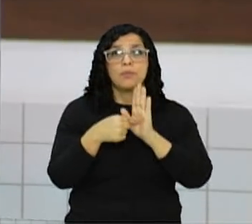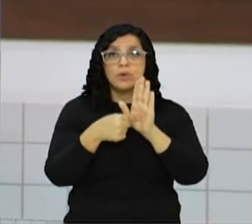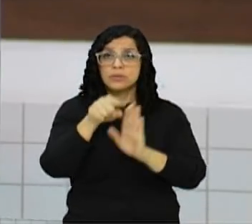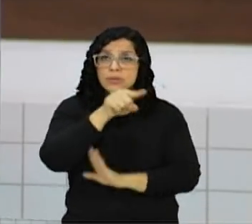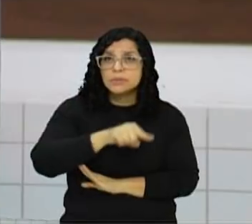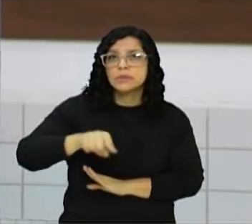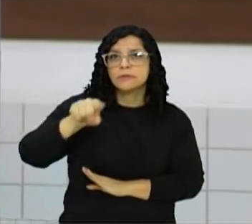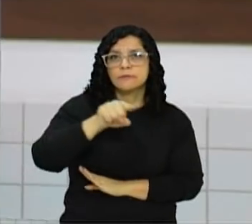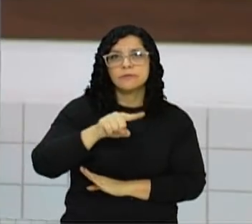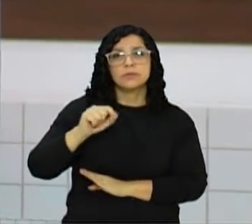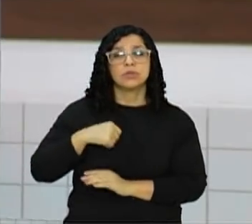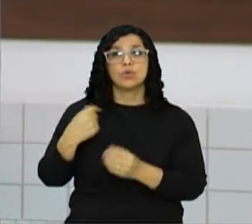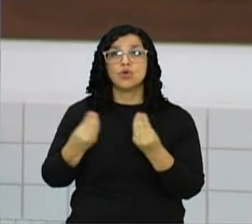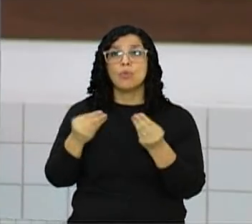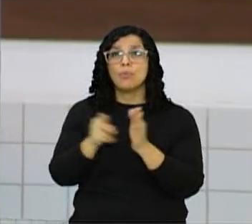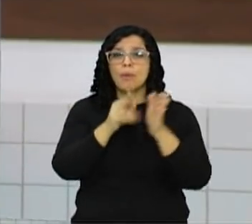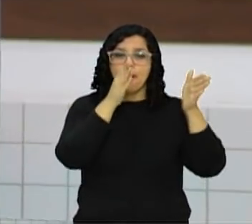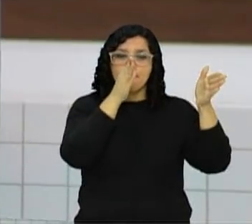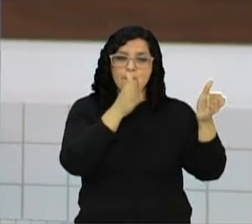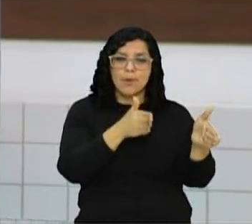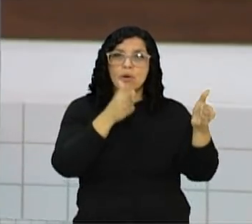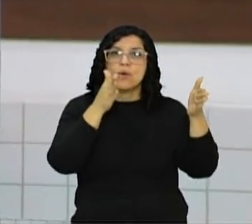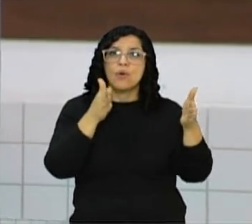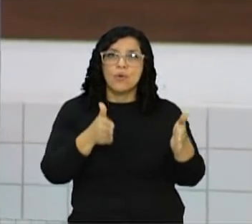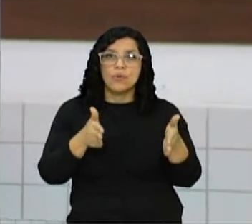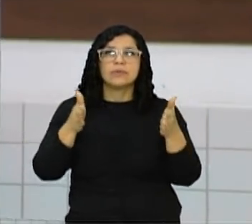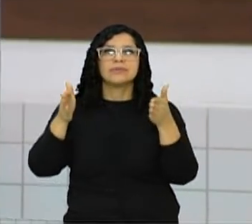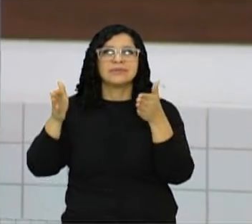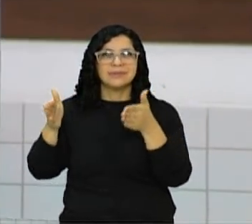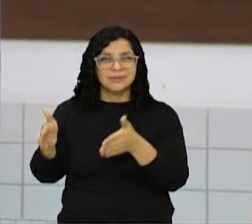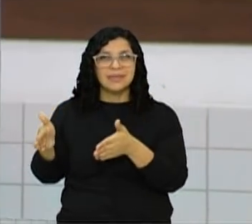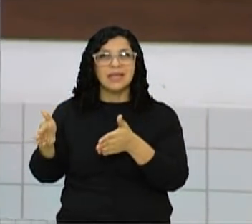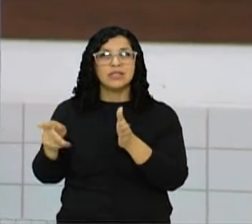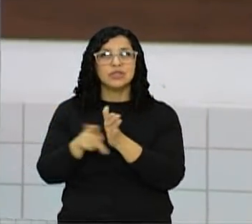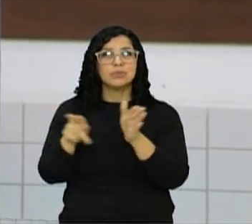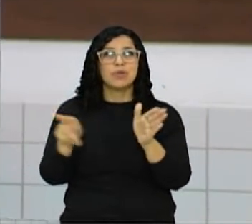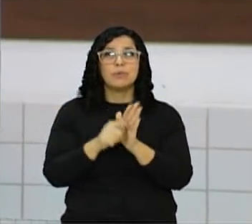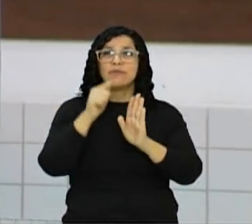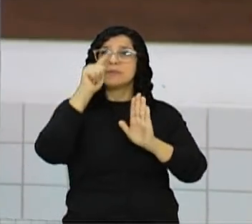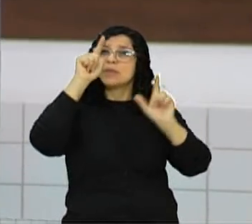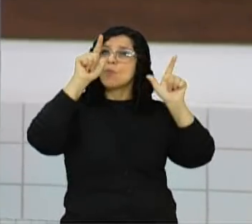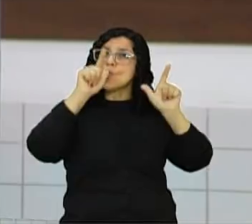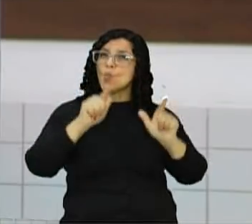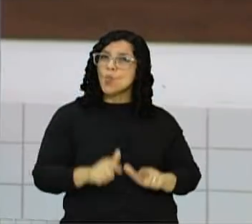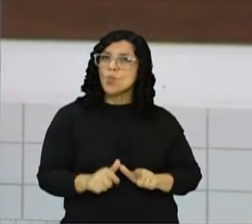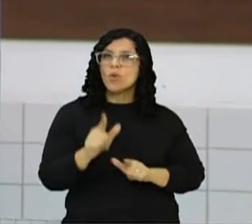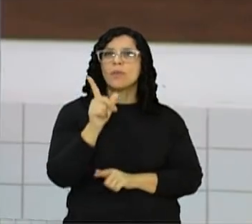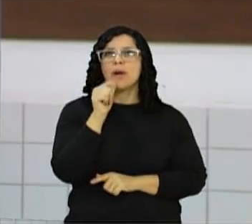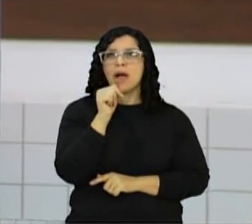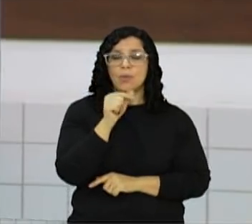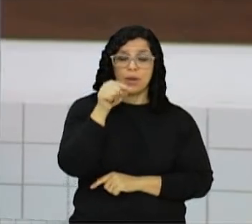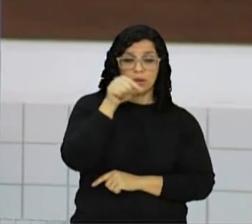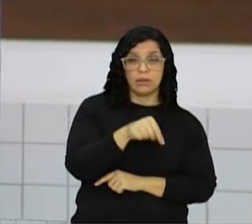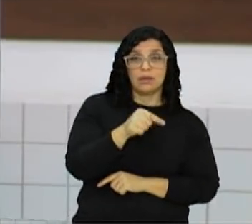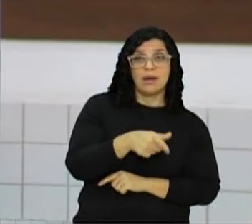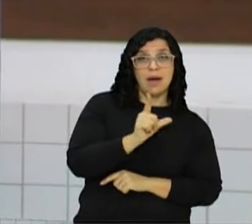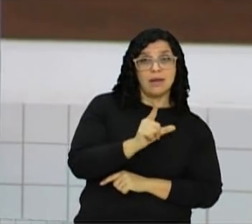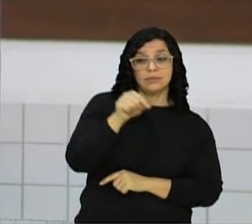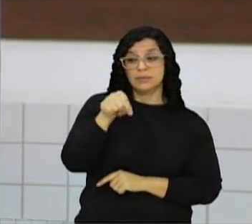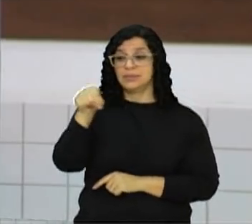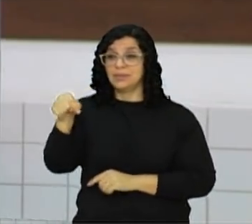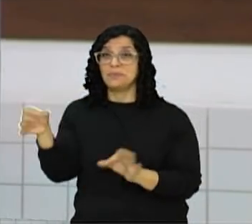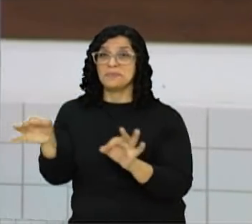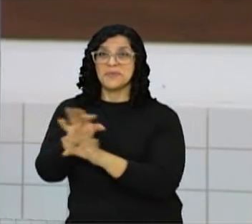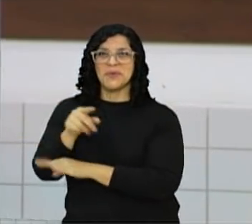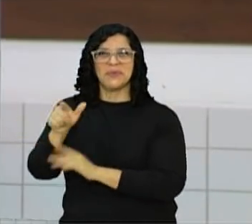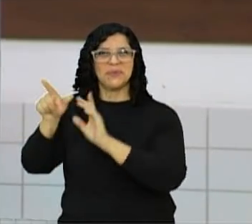para vocês a etapa do processo da filtragem da água. Mostrar o antes e o